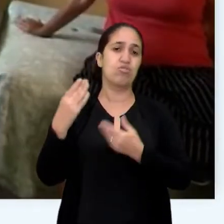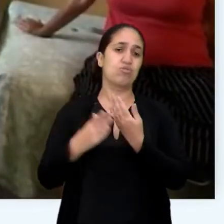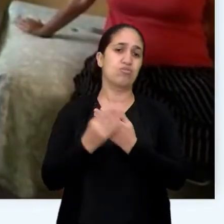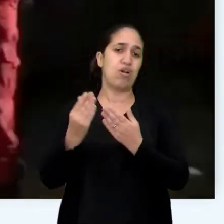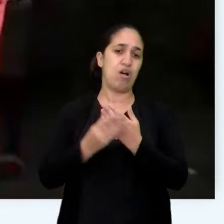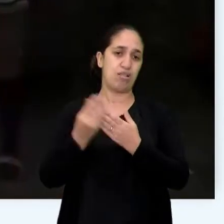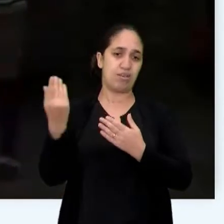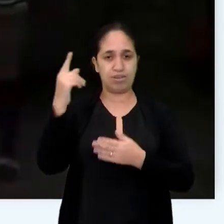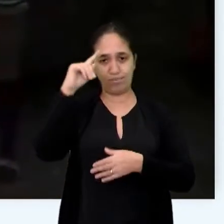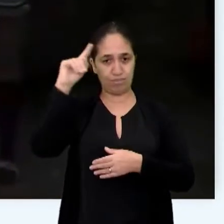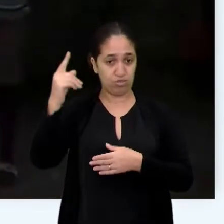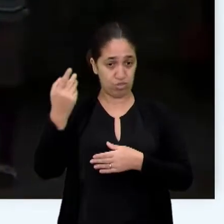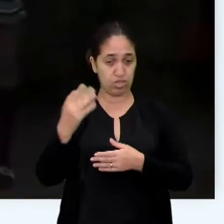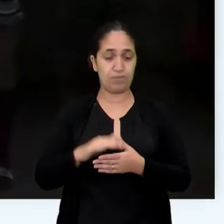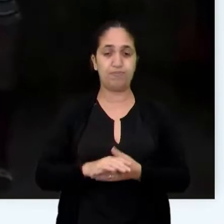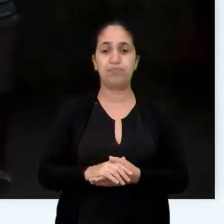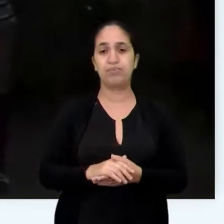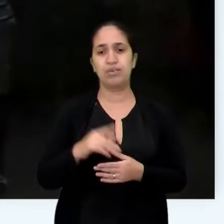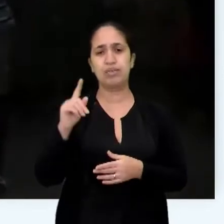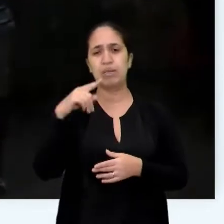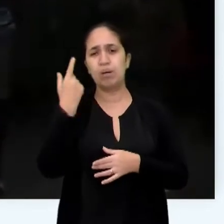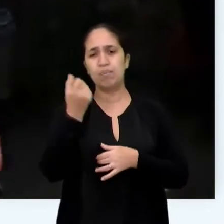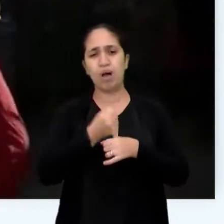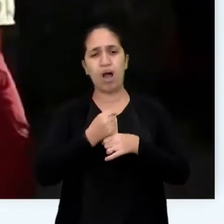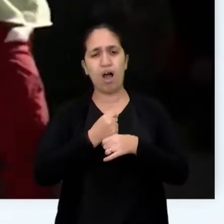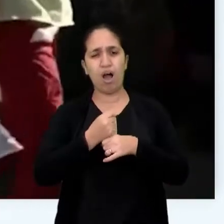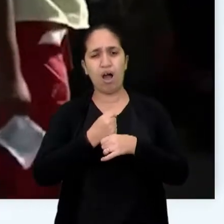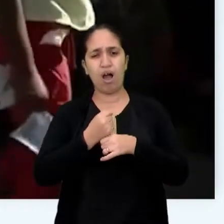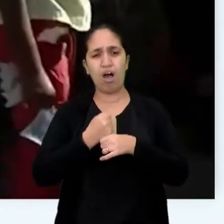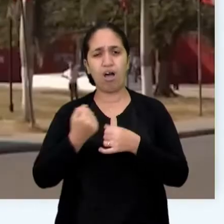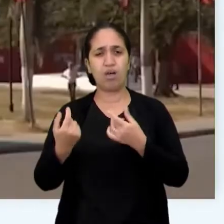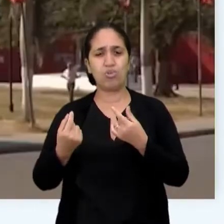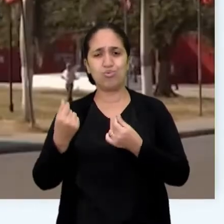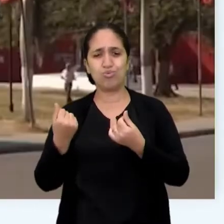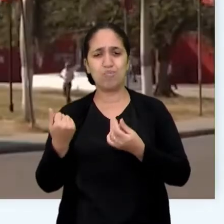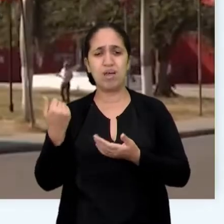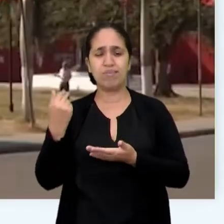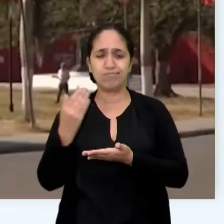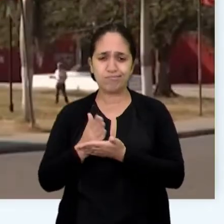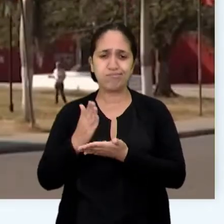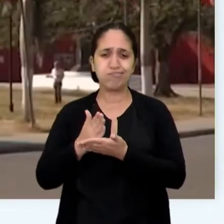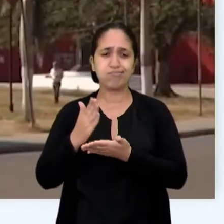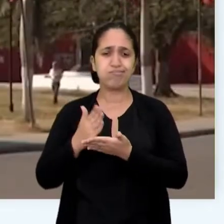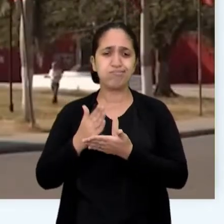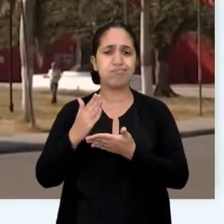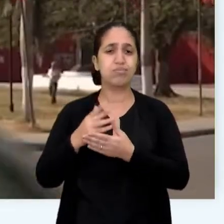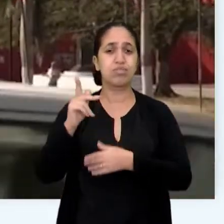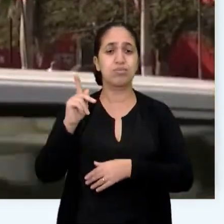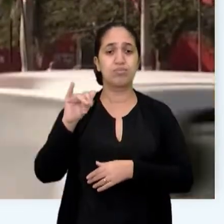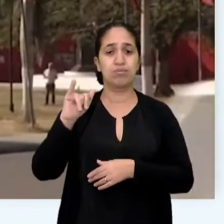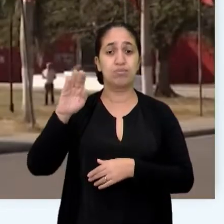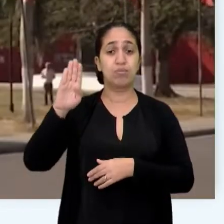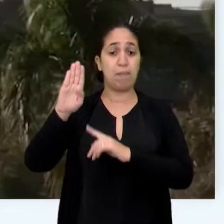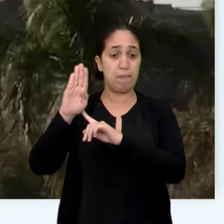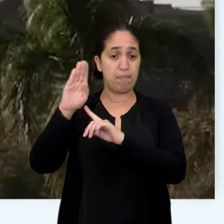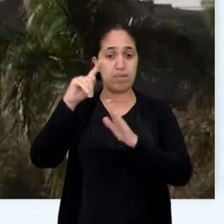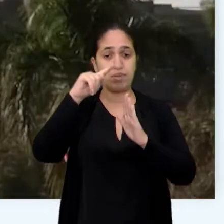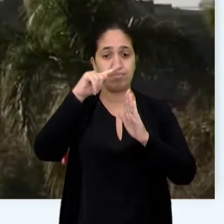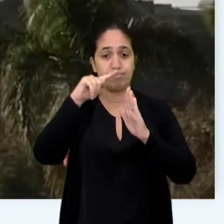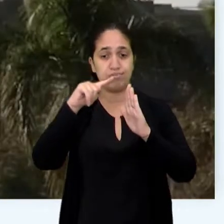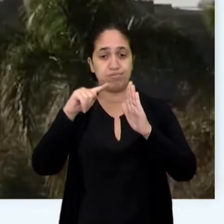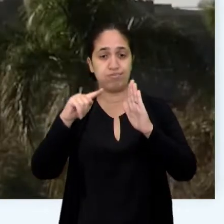por dia. E após anos com uma economia estagnada, o produto interno bruto do país decresceu